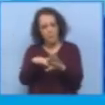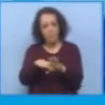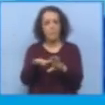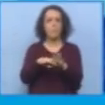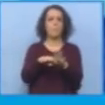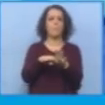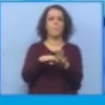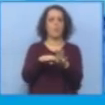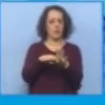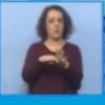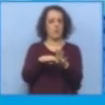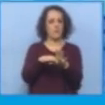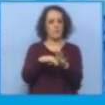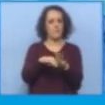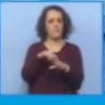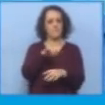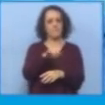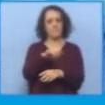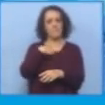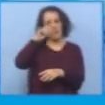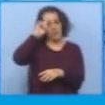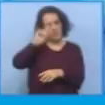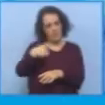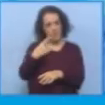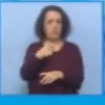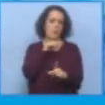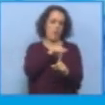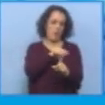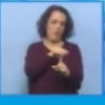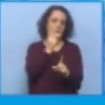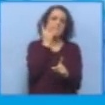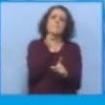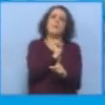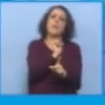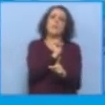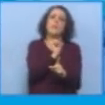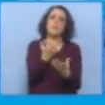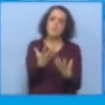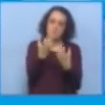um momento muito importante nas suas vidas.